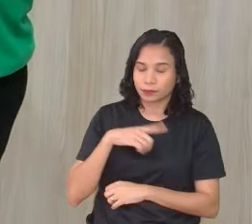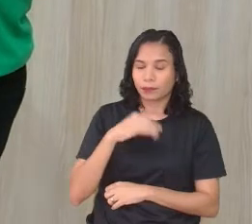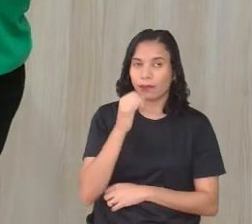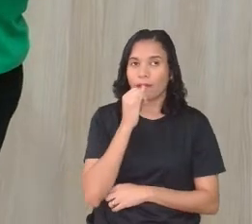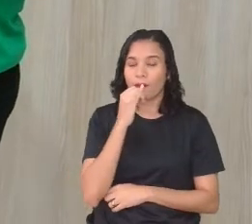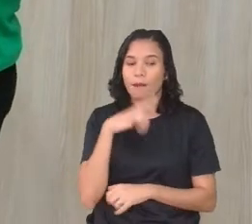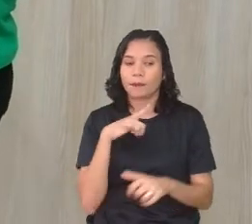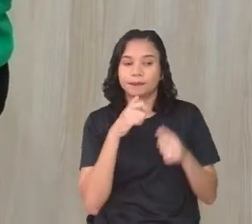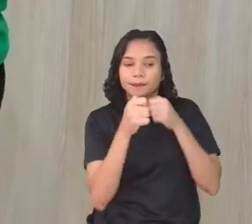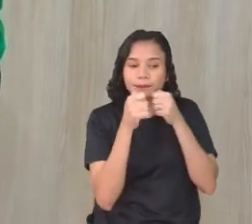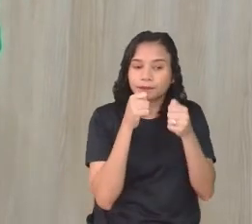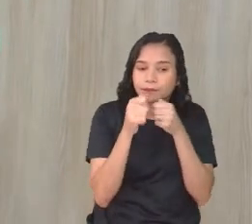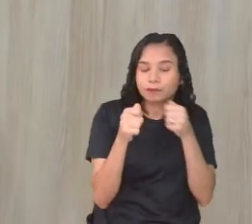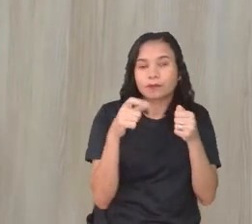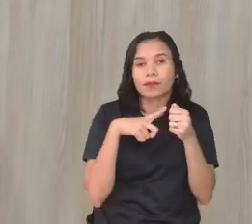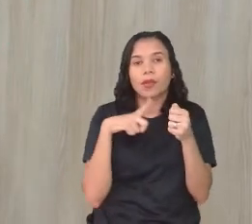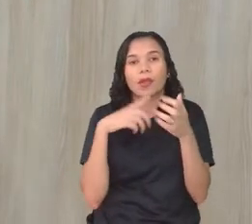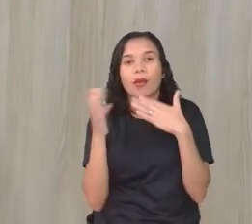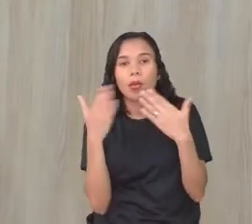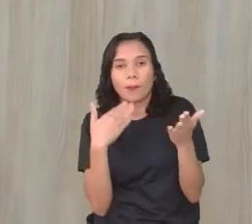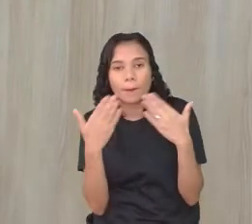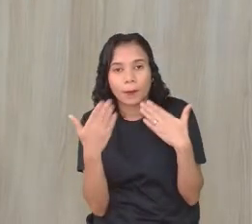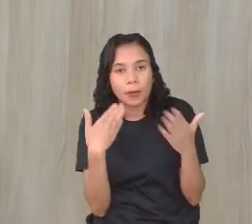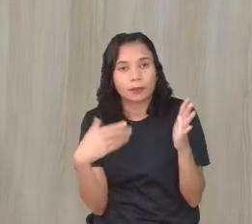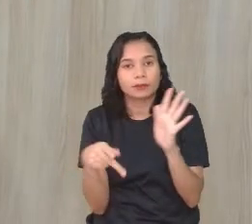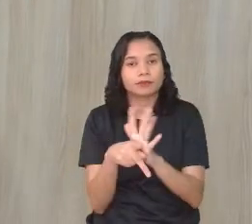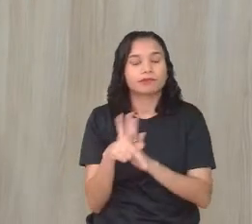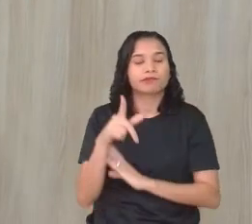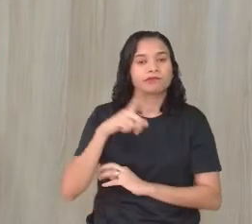uma entrevista, quando há um debate, não é?